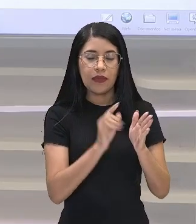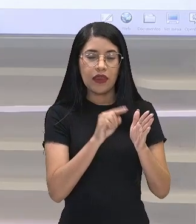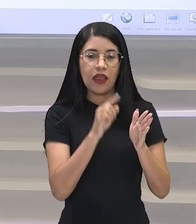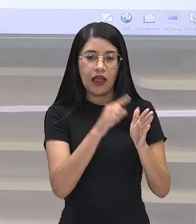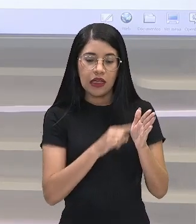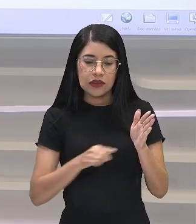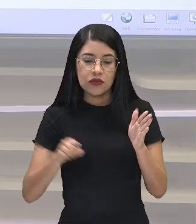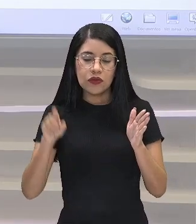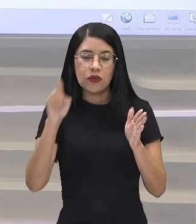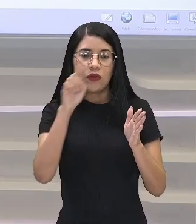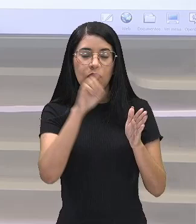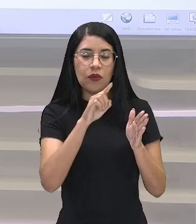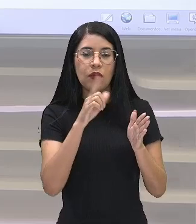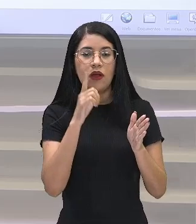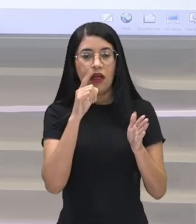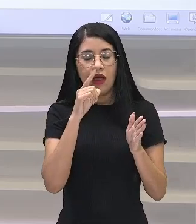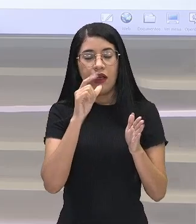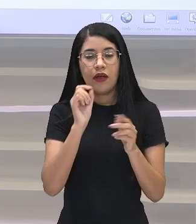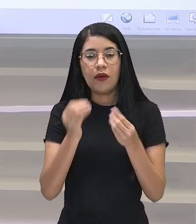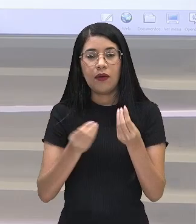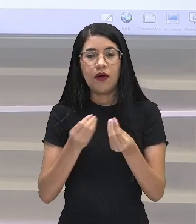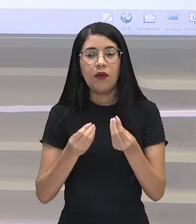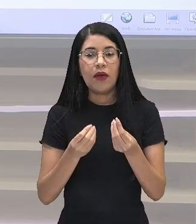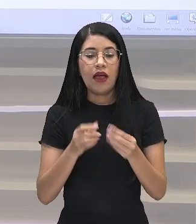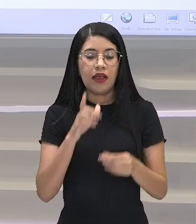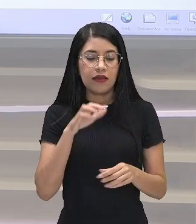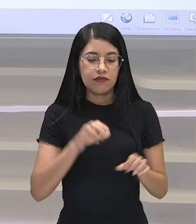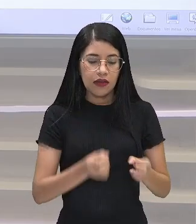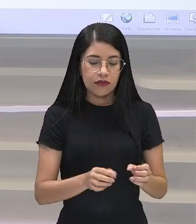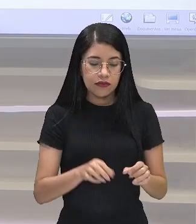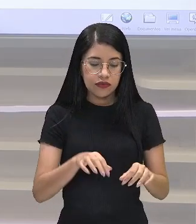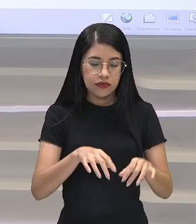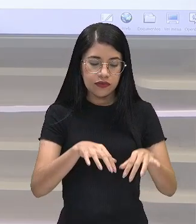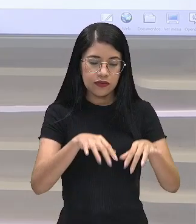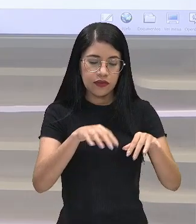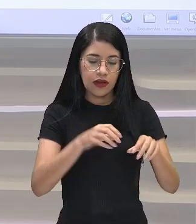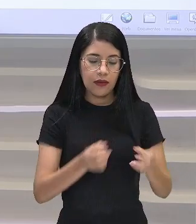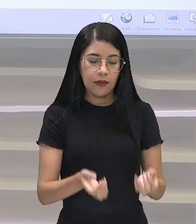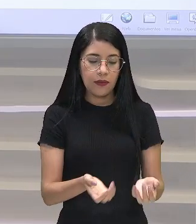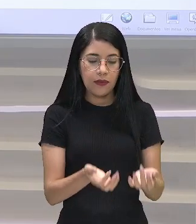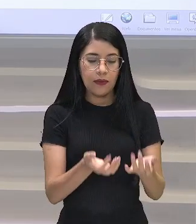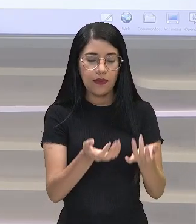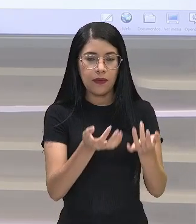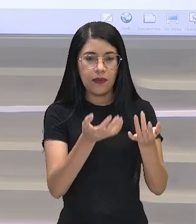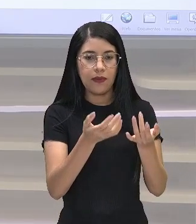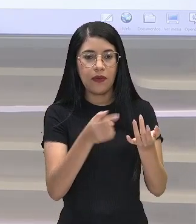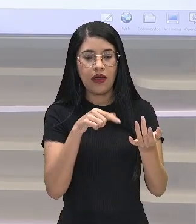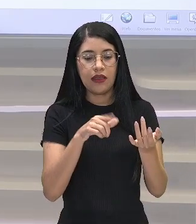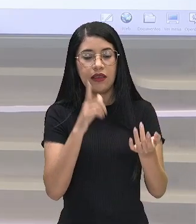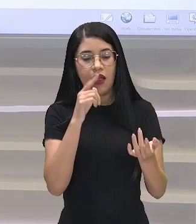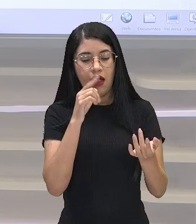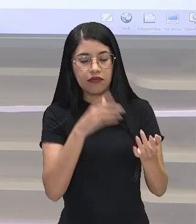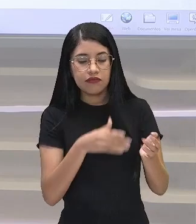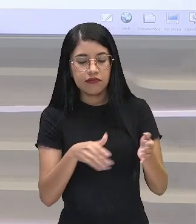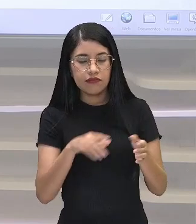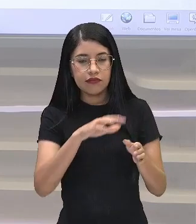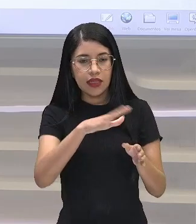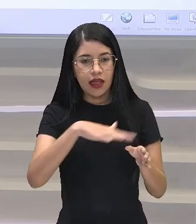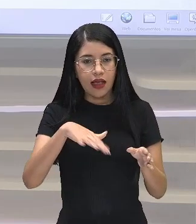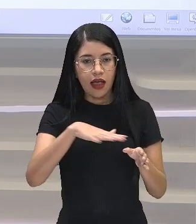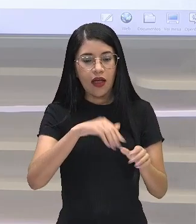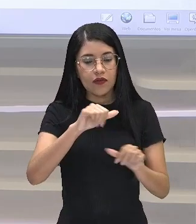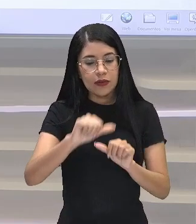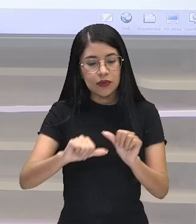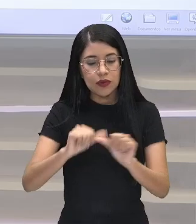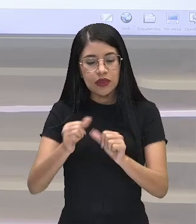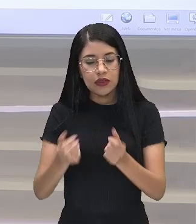ciclo da água, certo? A evaporação, que faz com que a água ali em estado líquido mude seu estado